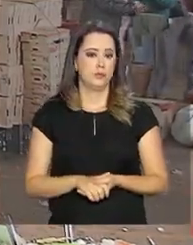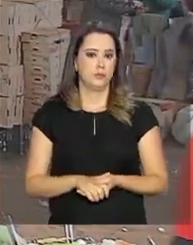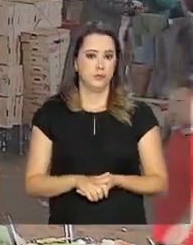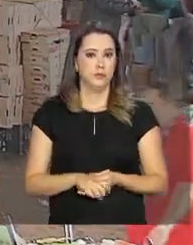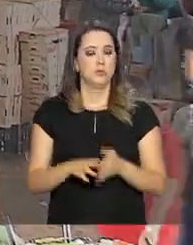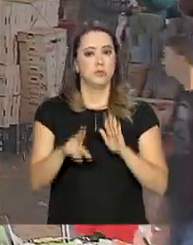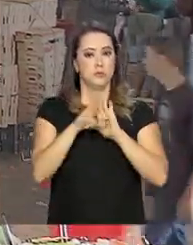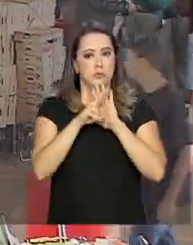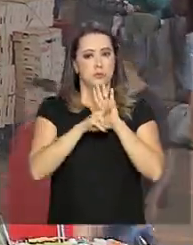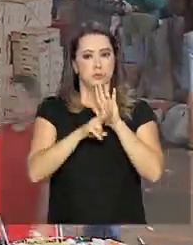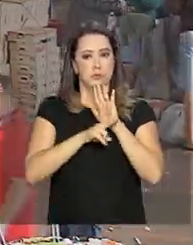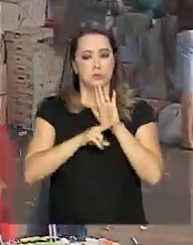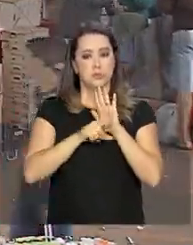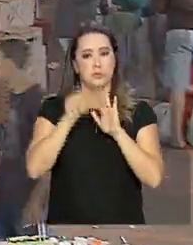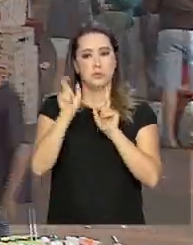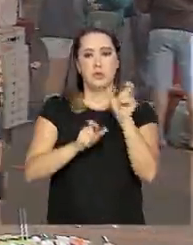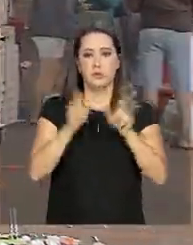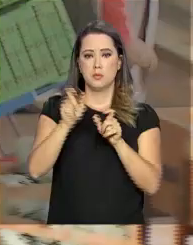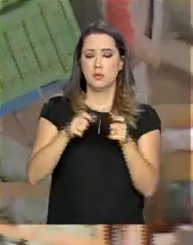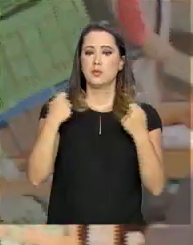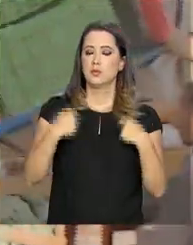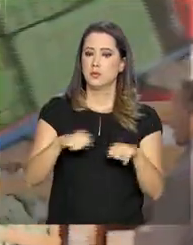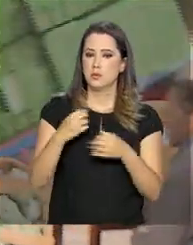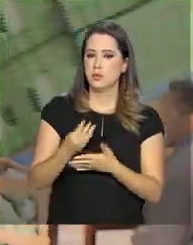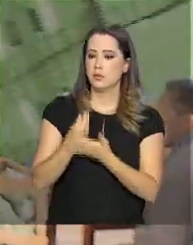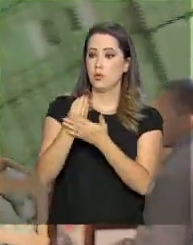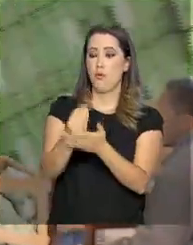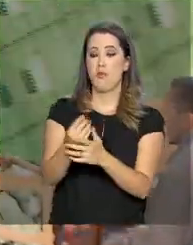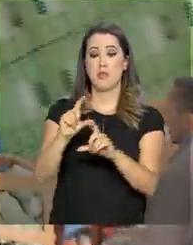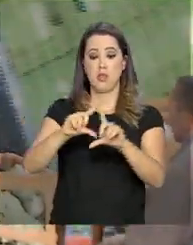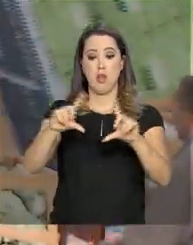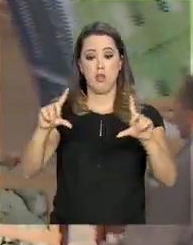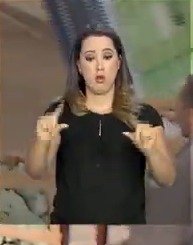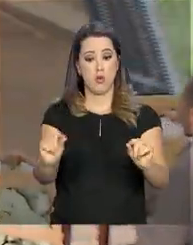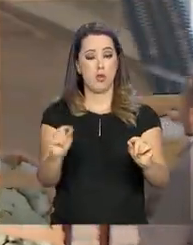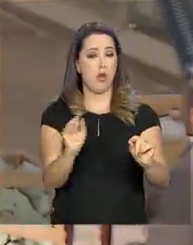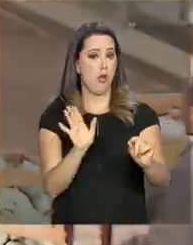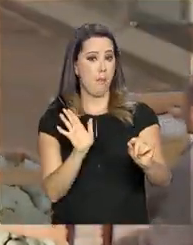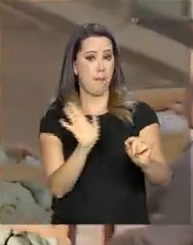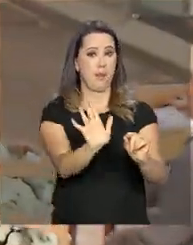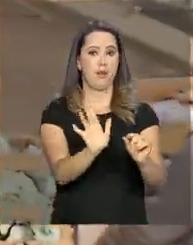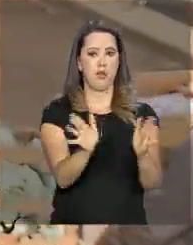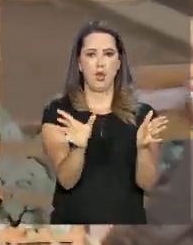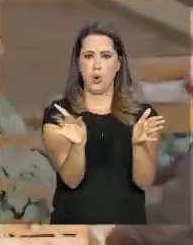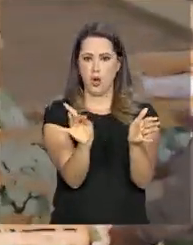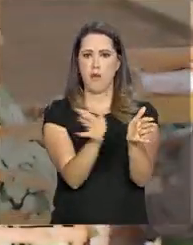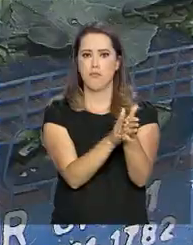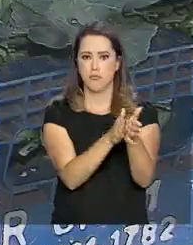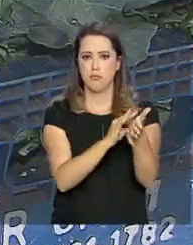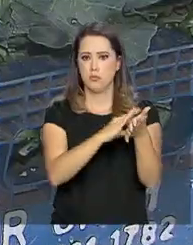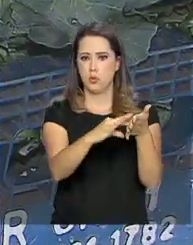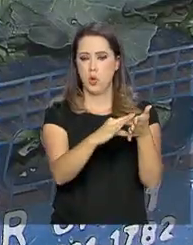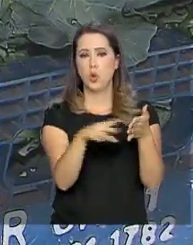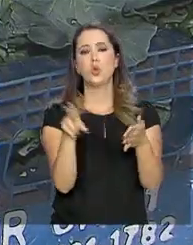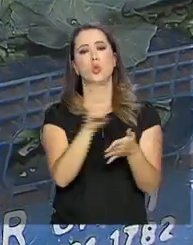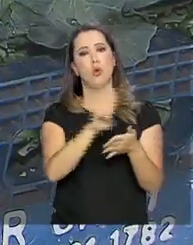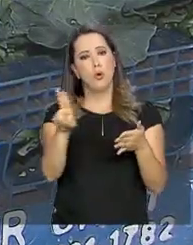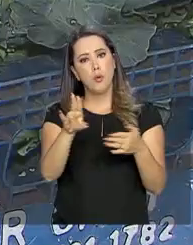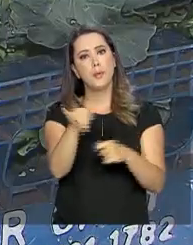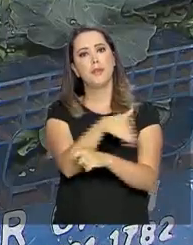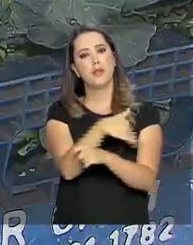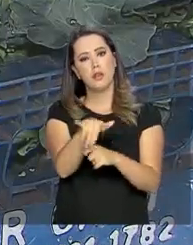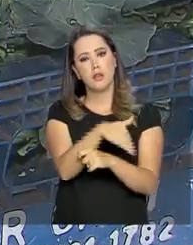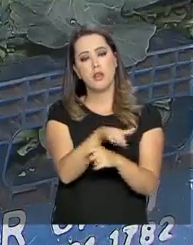Pelas regras, os produtores deverão fornecer nas caixas e embalagens informações como nome, endereço, lote e data